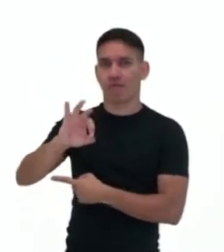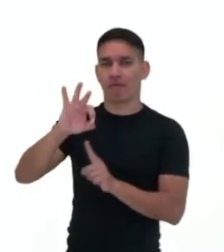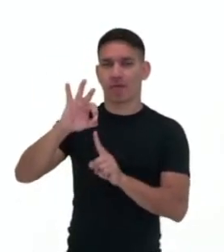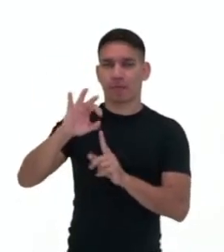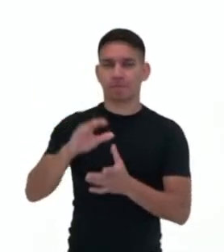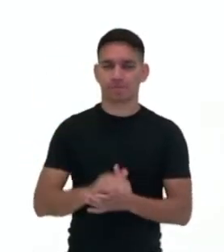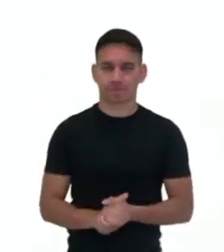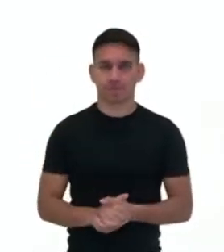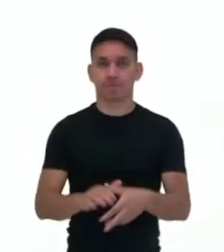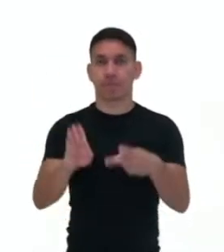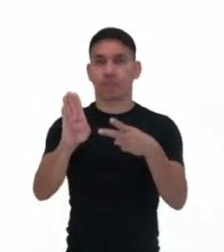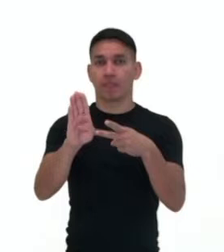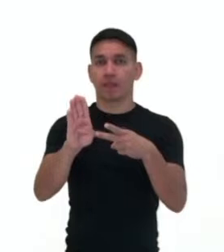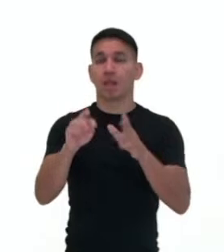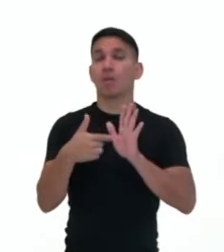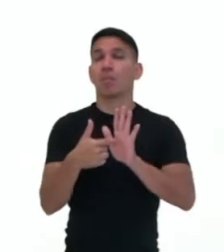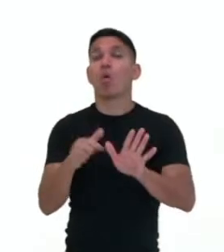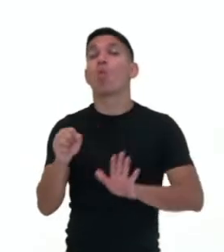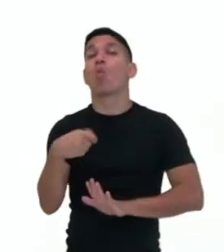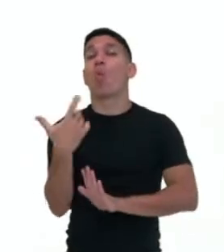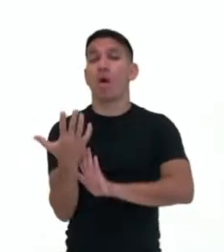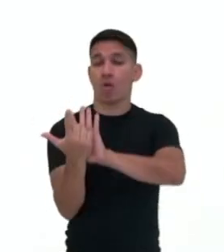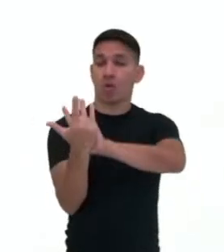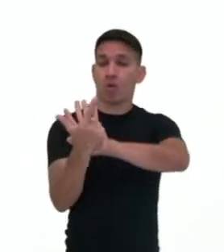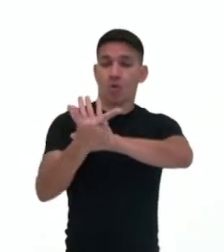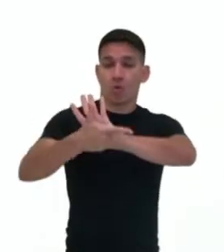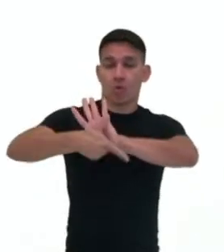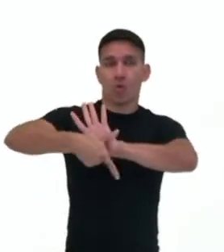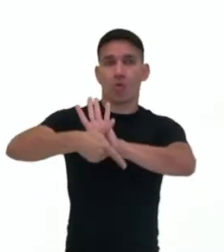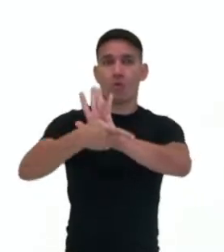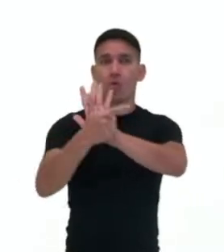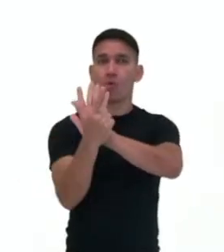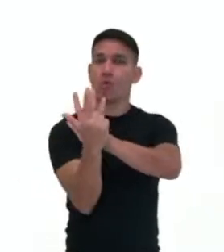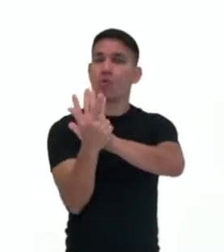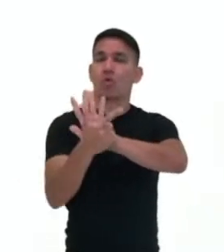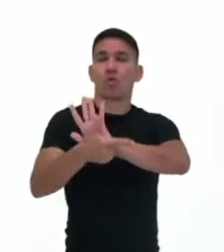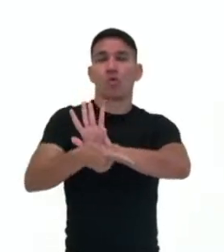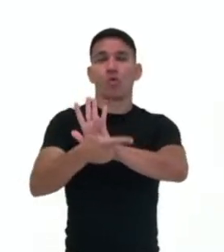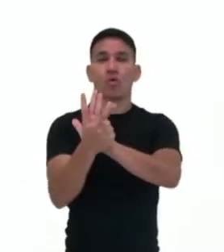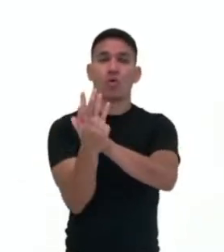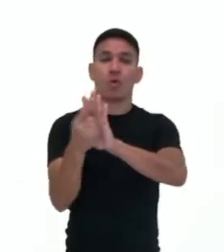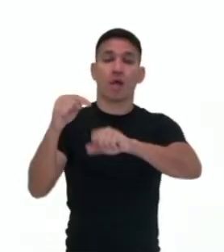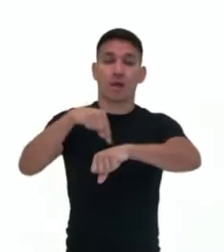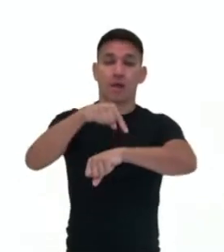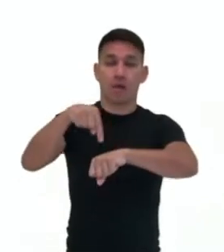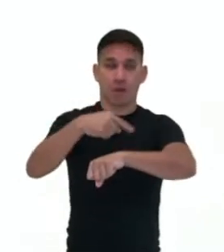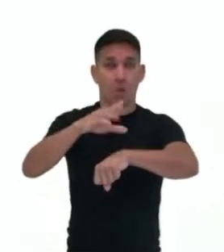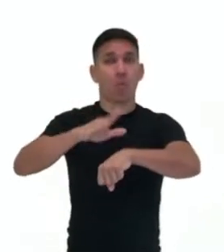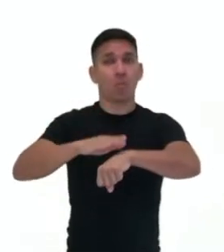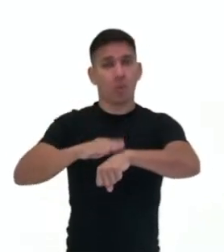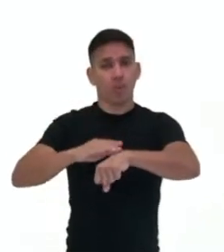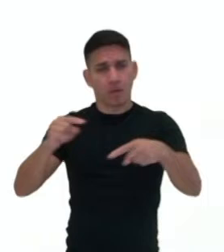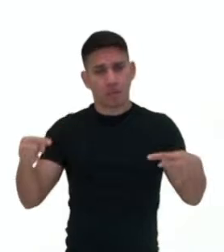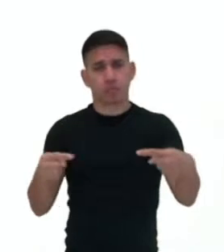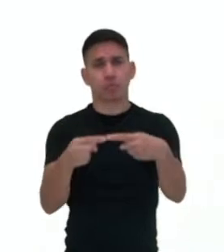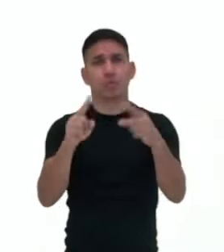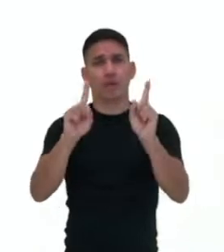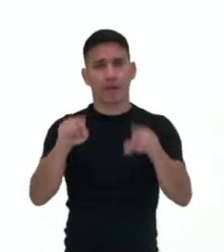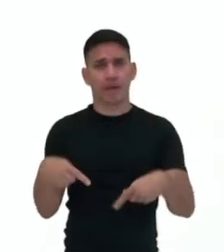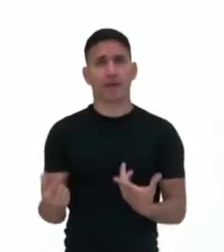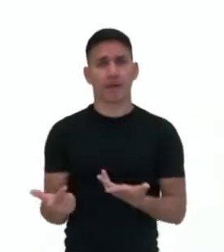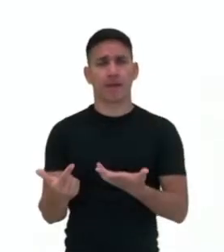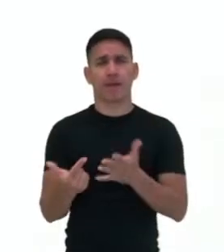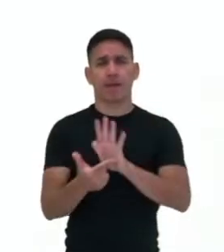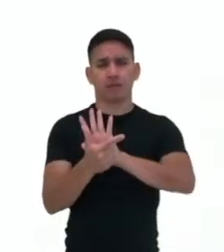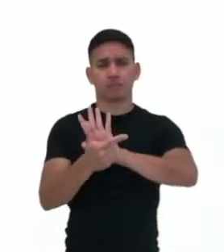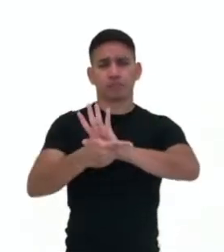isso. Indique outra hora em que os ponteiros, né, de um relógio formam um ângulo reto. Será que tem várias